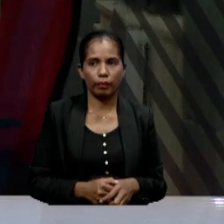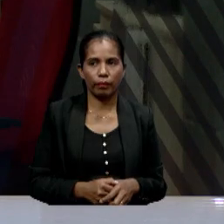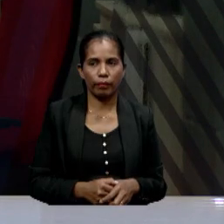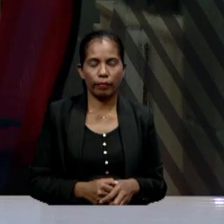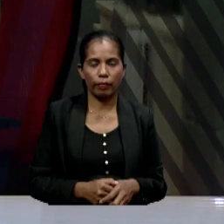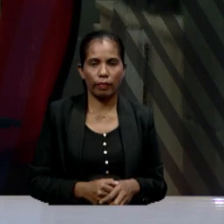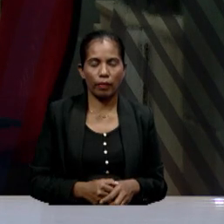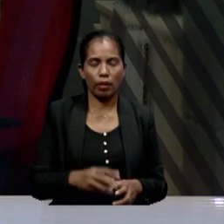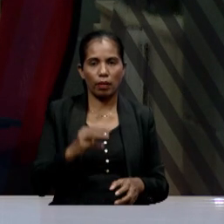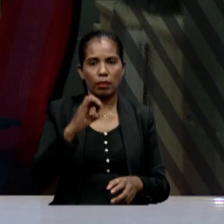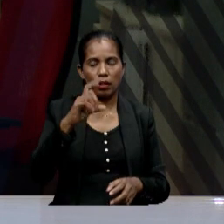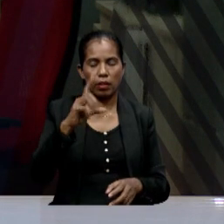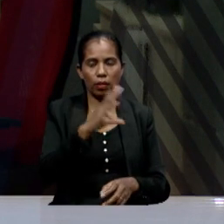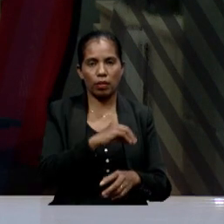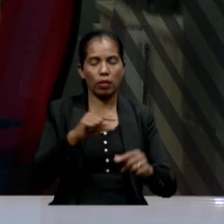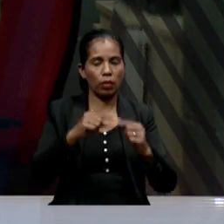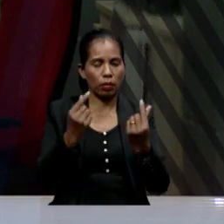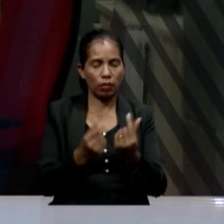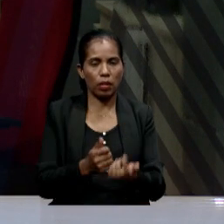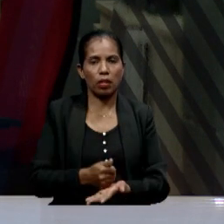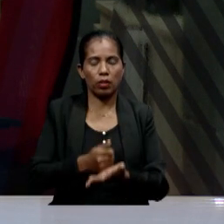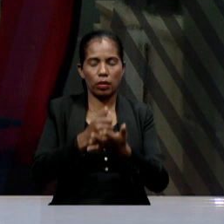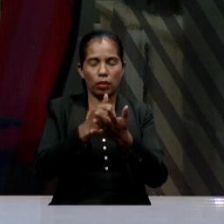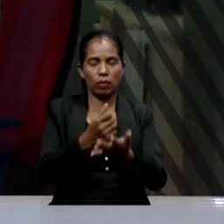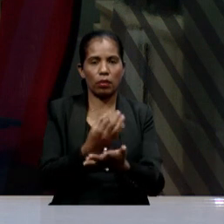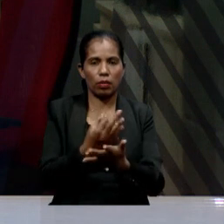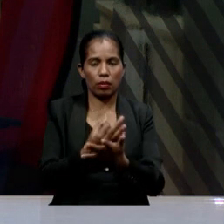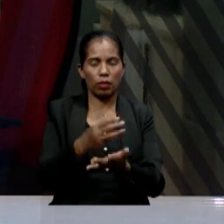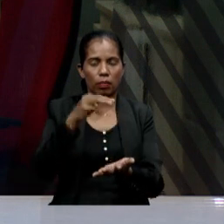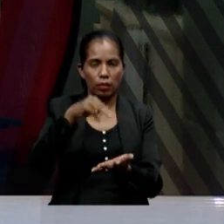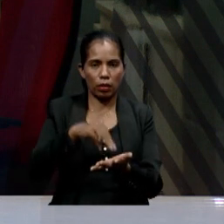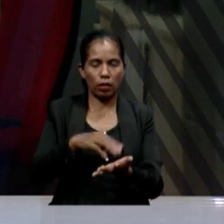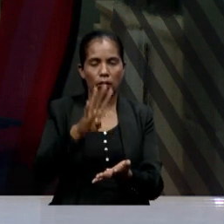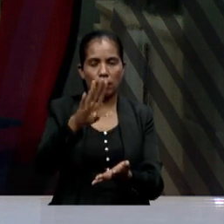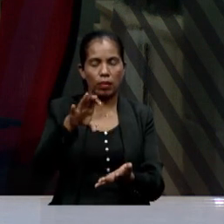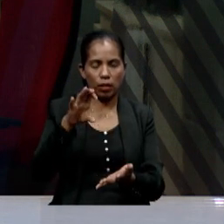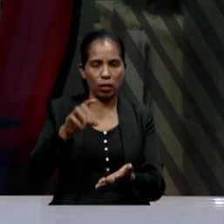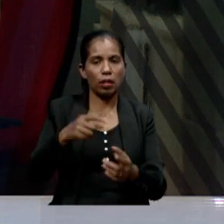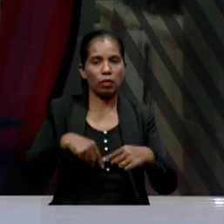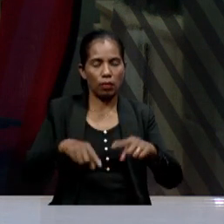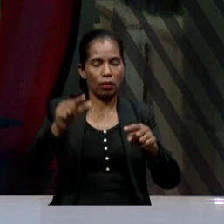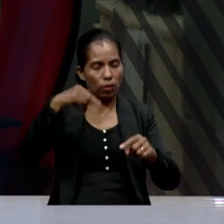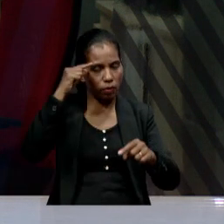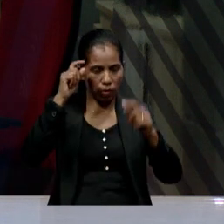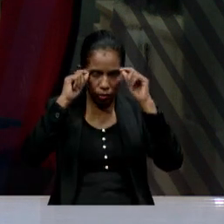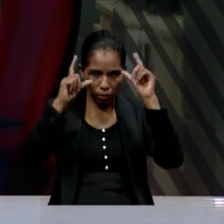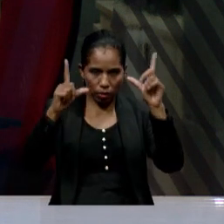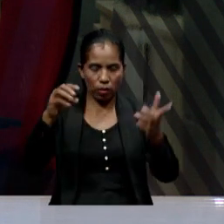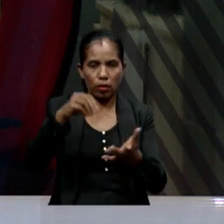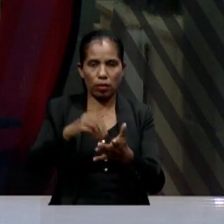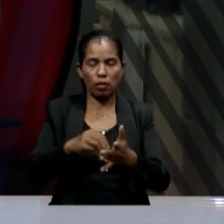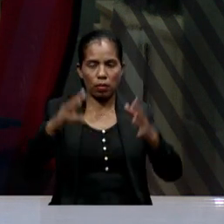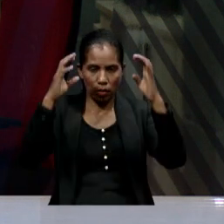Millennium Challenge Corporation apoia o orçamento quase 1 milhão ato satresing para o governo Timor-Leste, ato investe e a